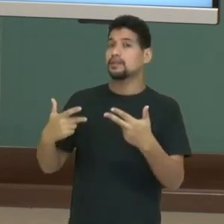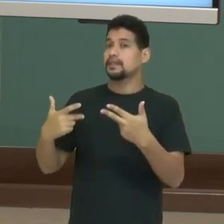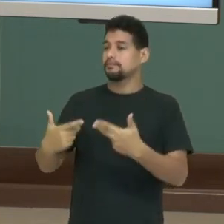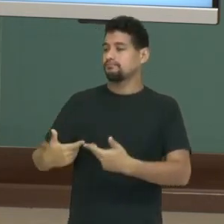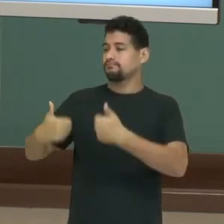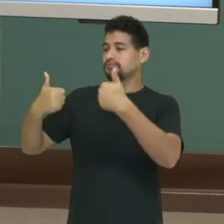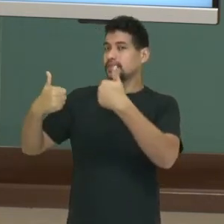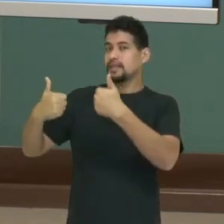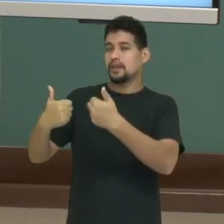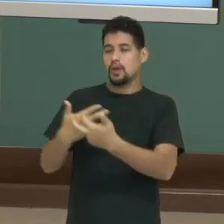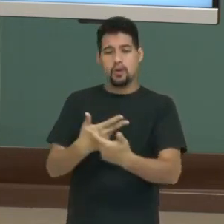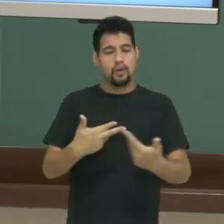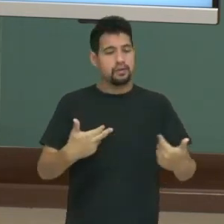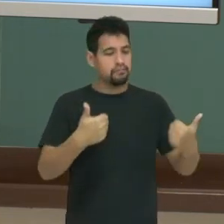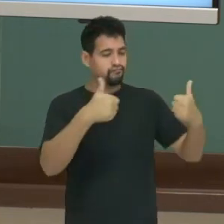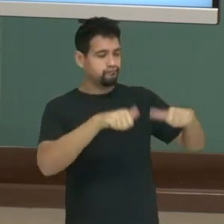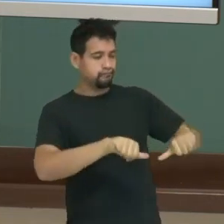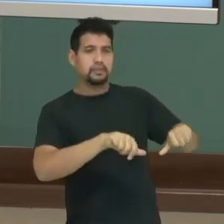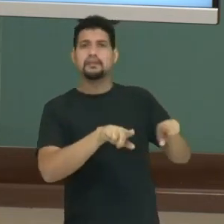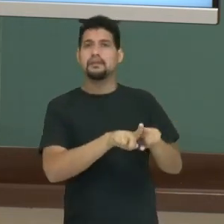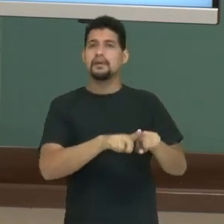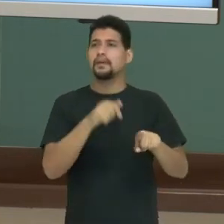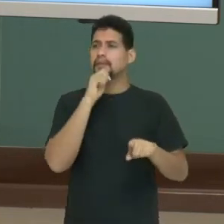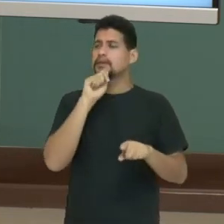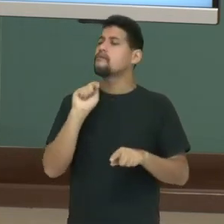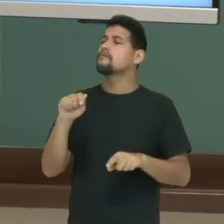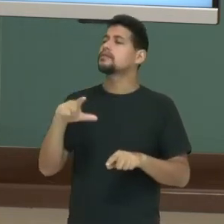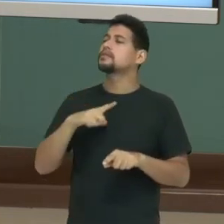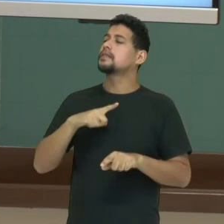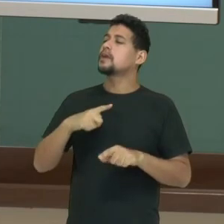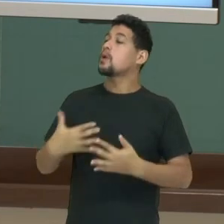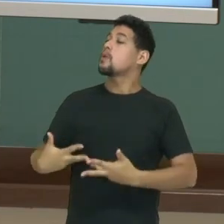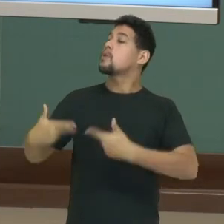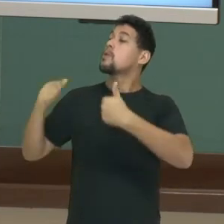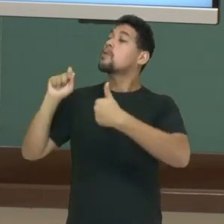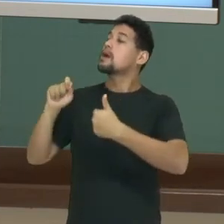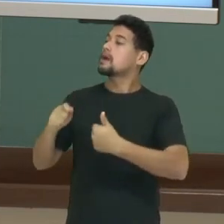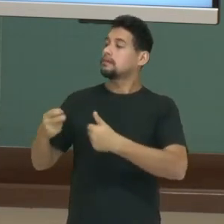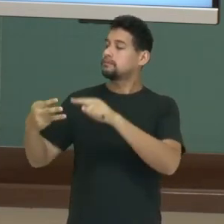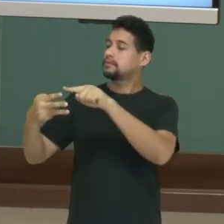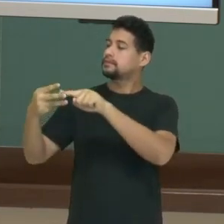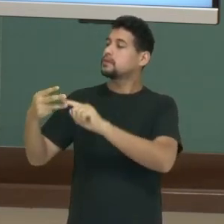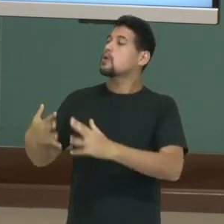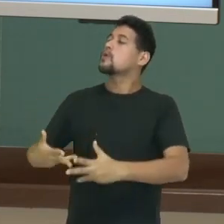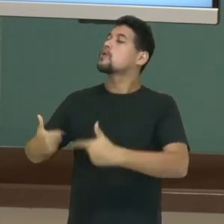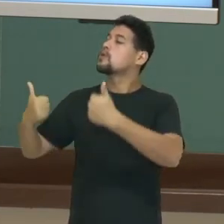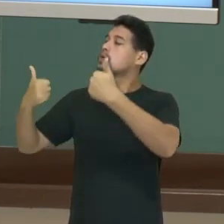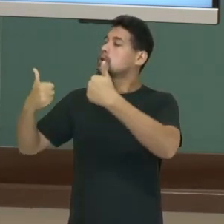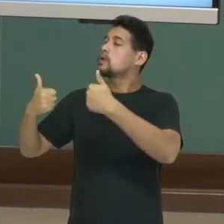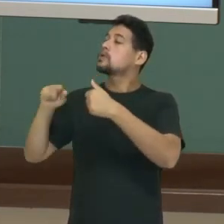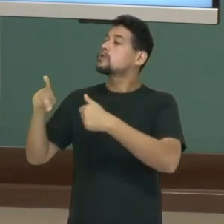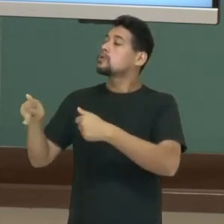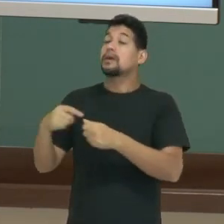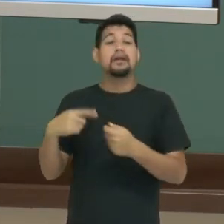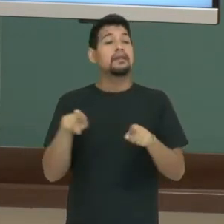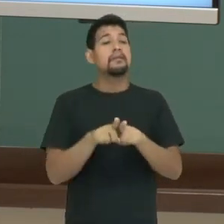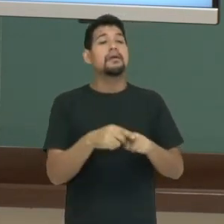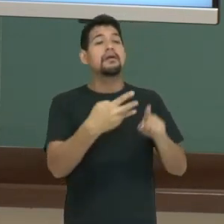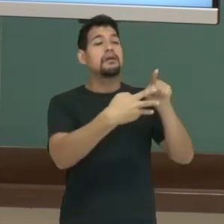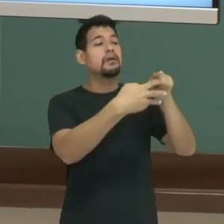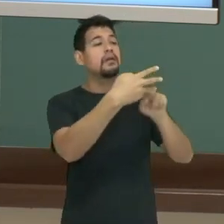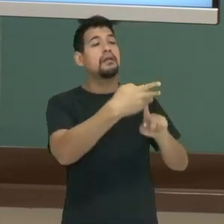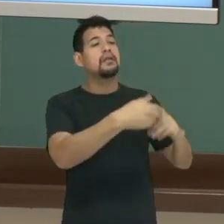mesma forma que as qualificações, dizer no que você tem de positivo e no que você tem de negativo, ou o que você precisa